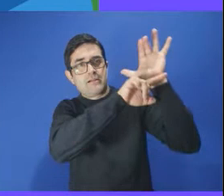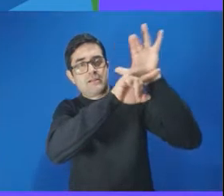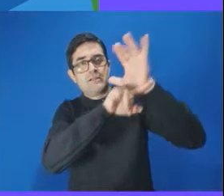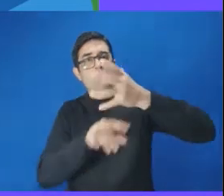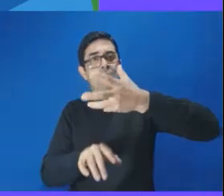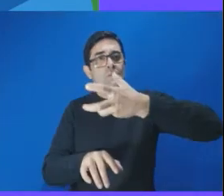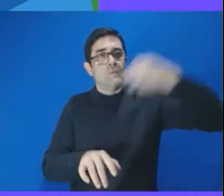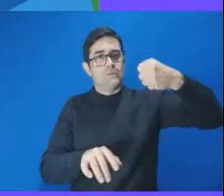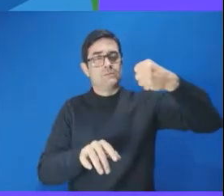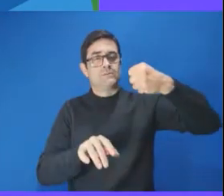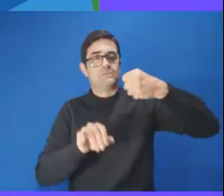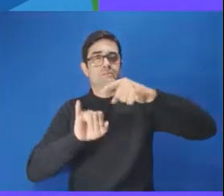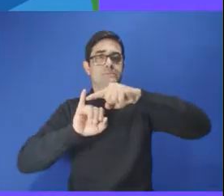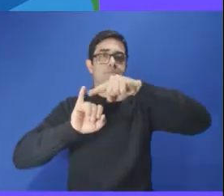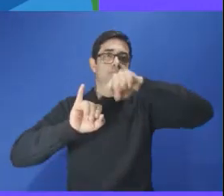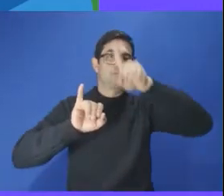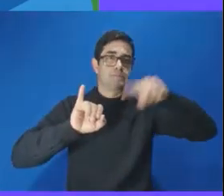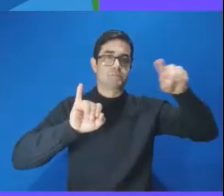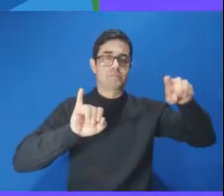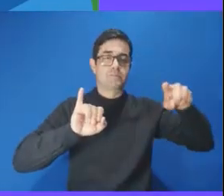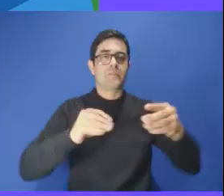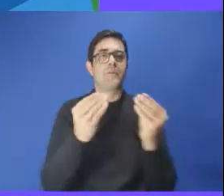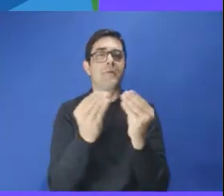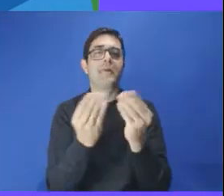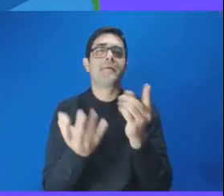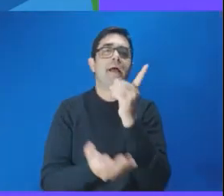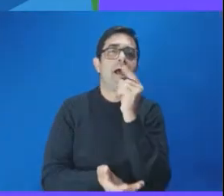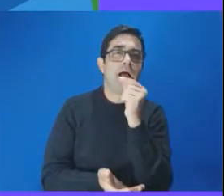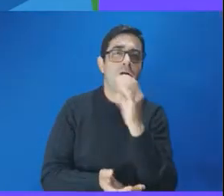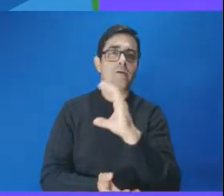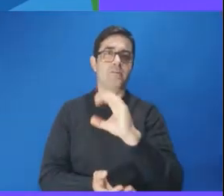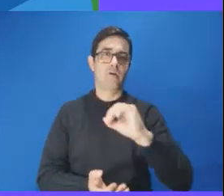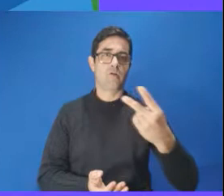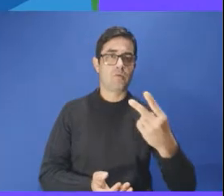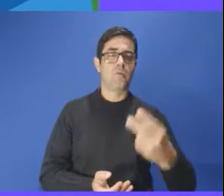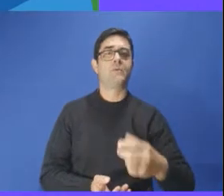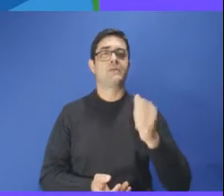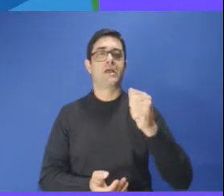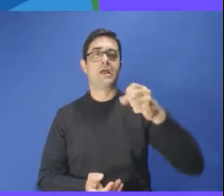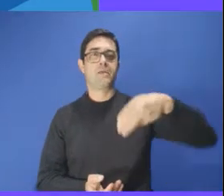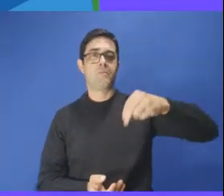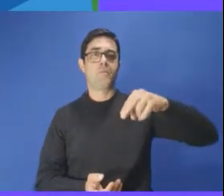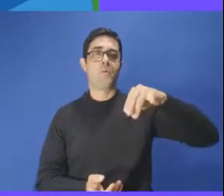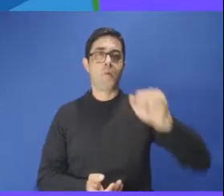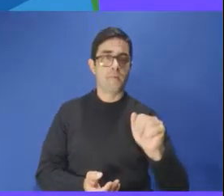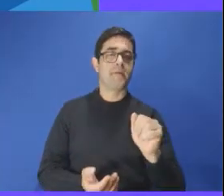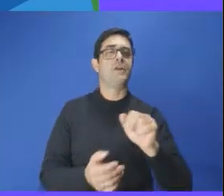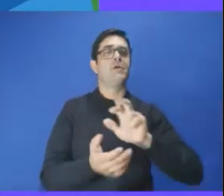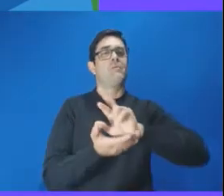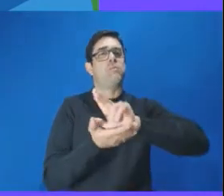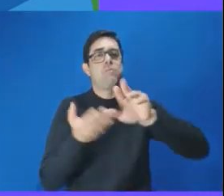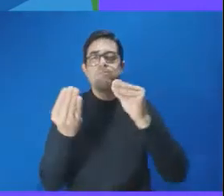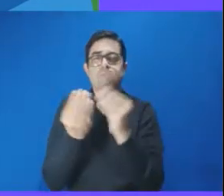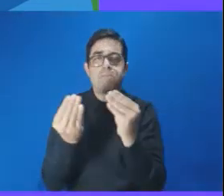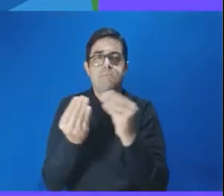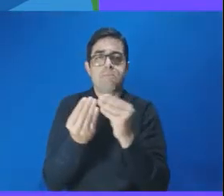o infravermelho. Então, moléculas como a água, o CO2, amônio, né, amônia, são moléculas que,